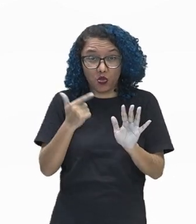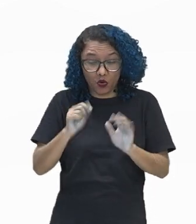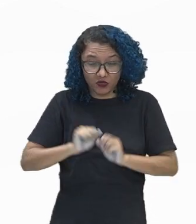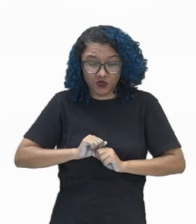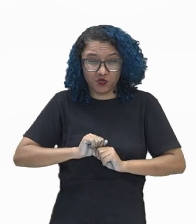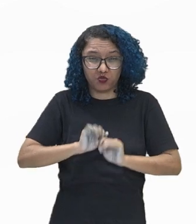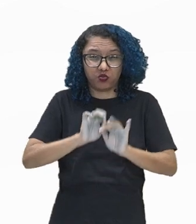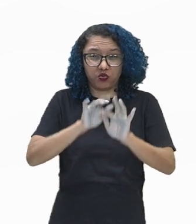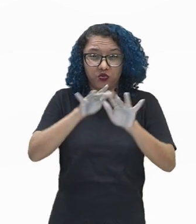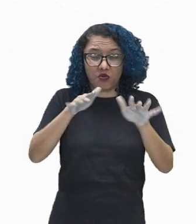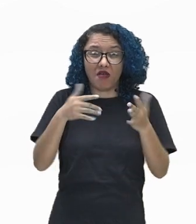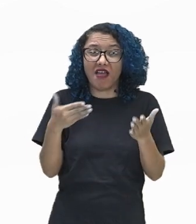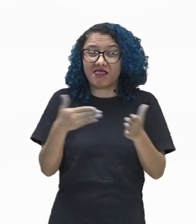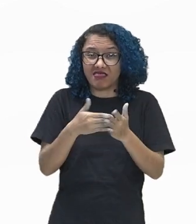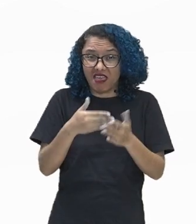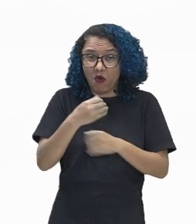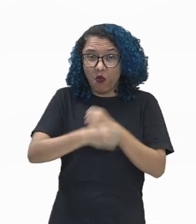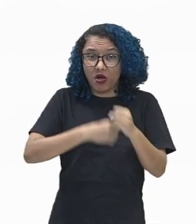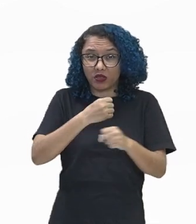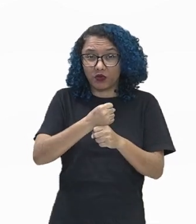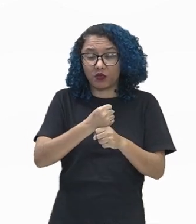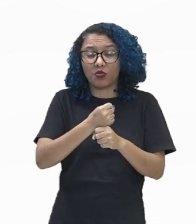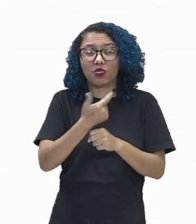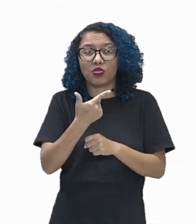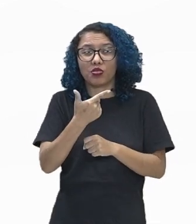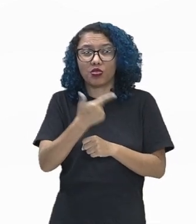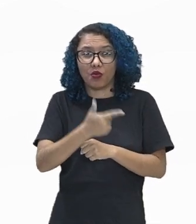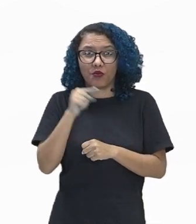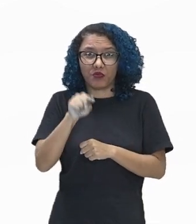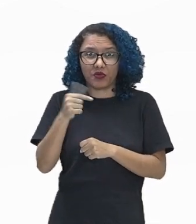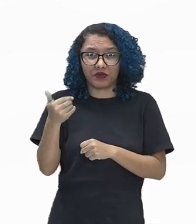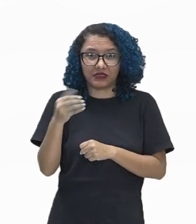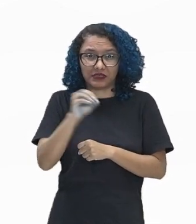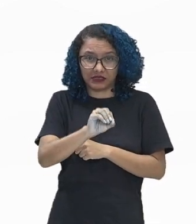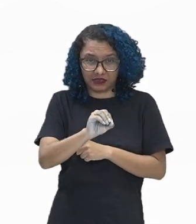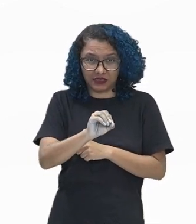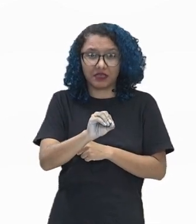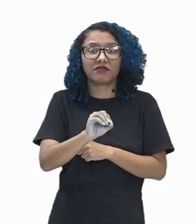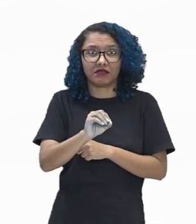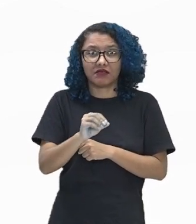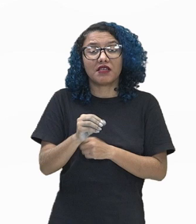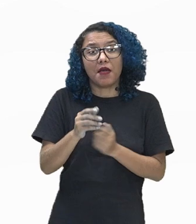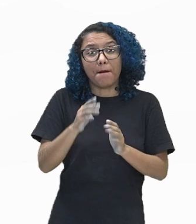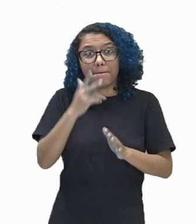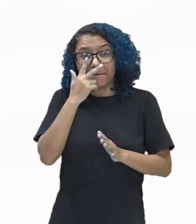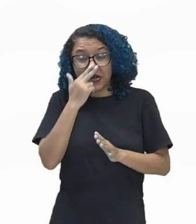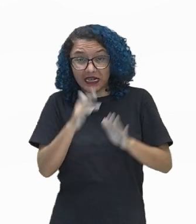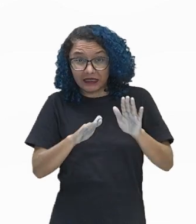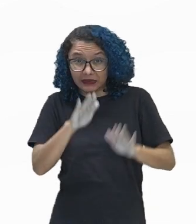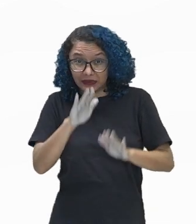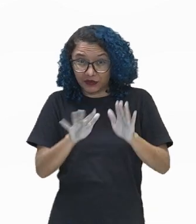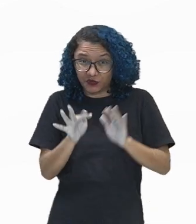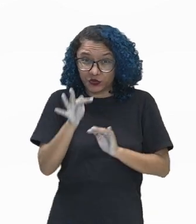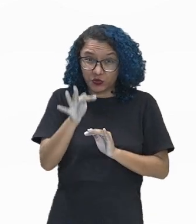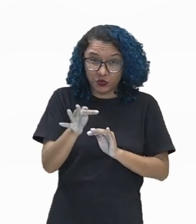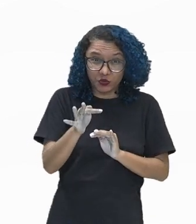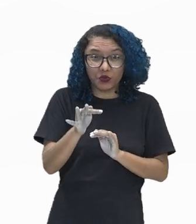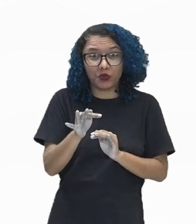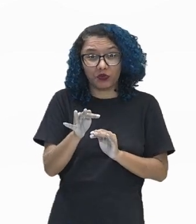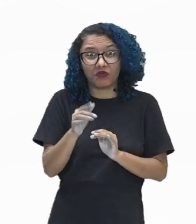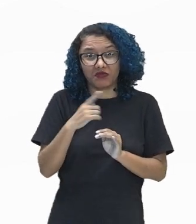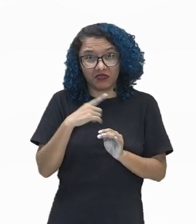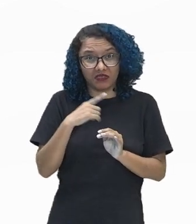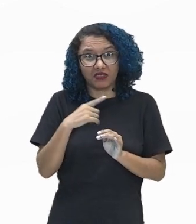até 2100, como você pode ver nesse gráfico, ela tem uma expectativa ali e ela pode ser